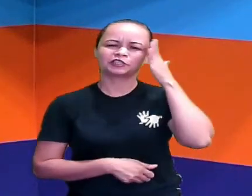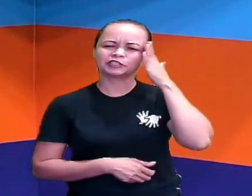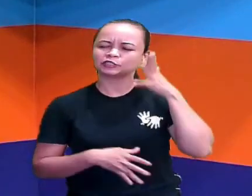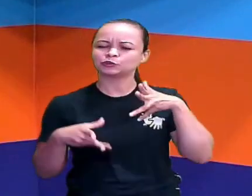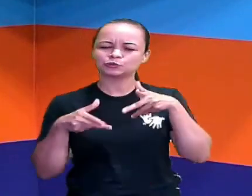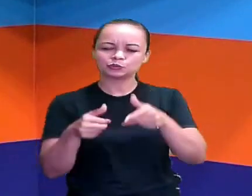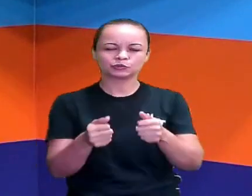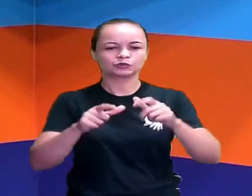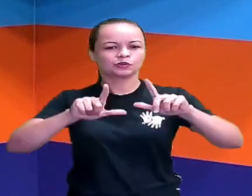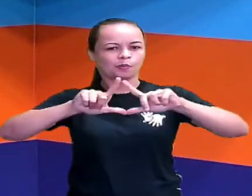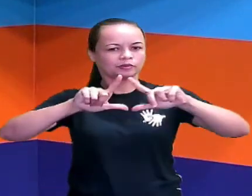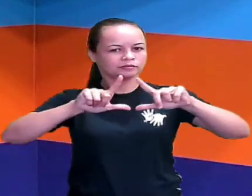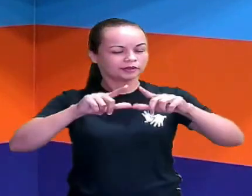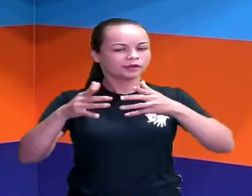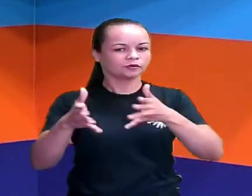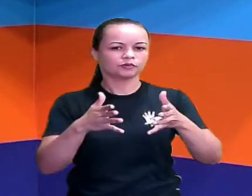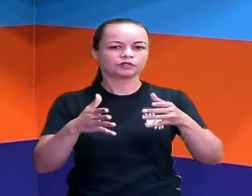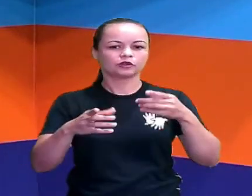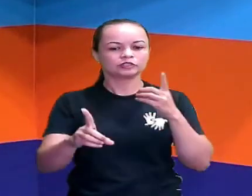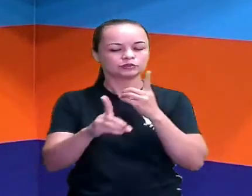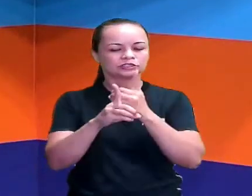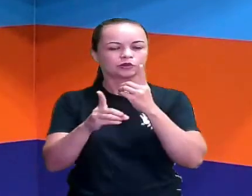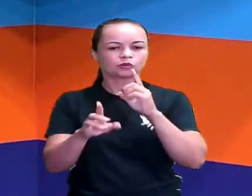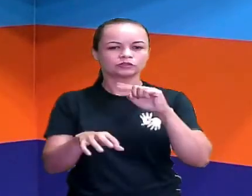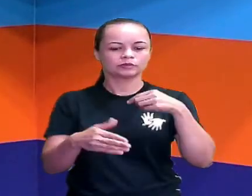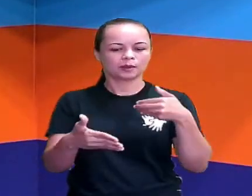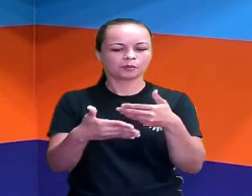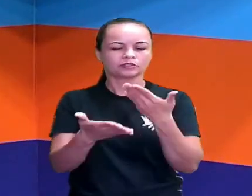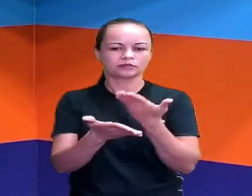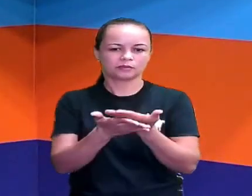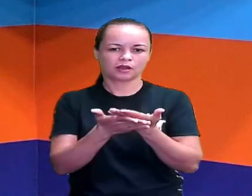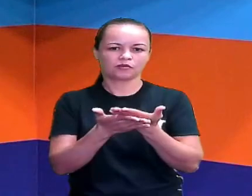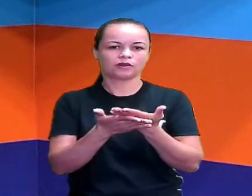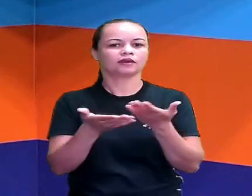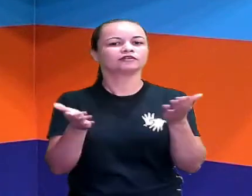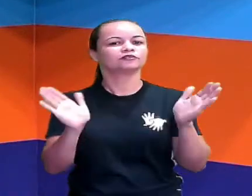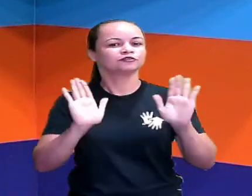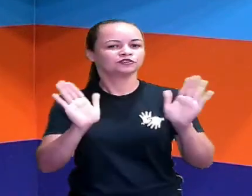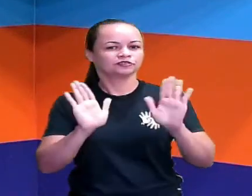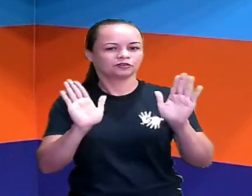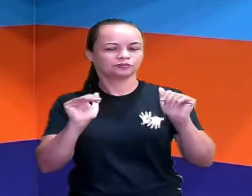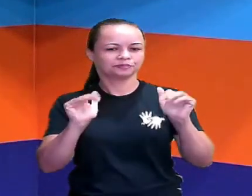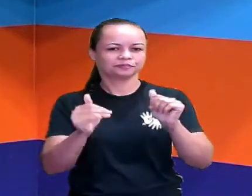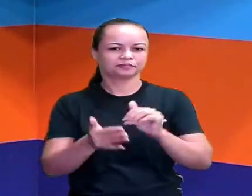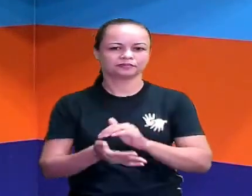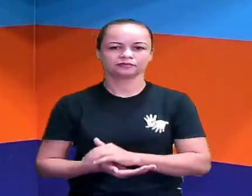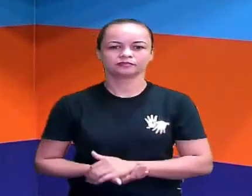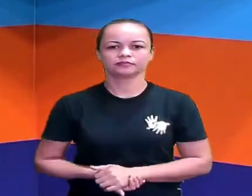sobre triângulos e a gente se encontra na próxima aula, ok? Tchauzinho.